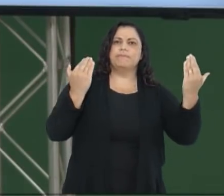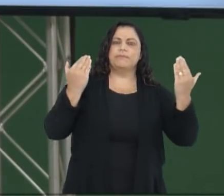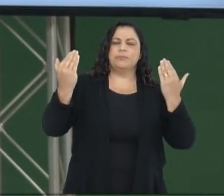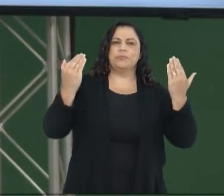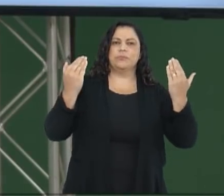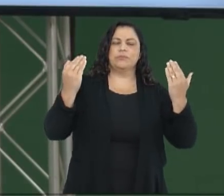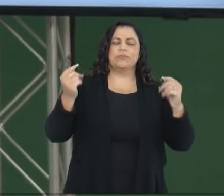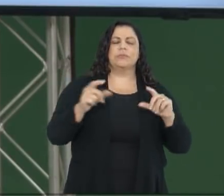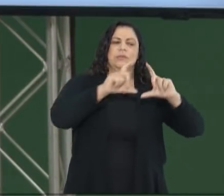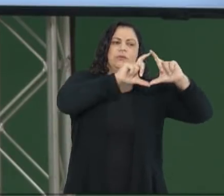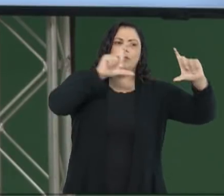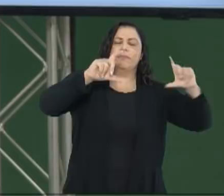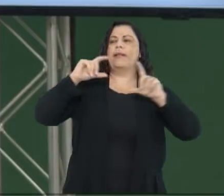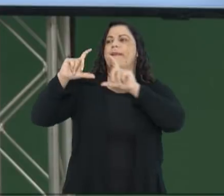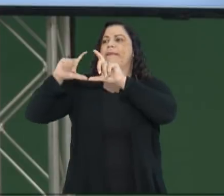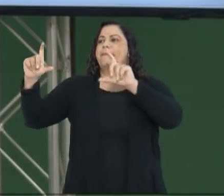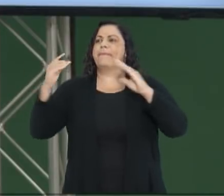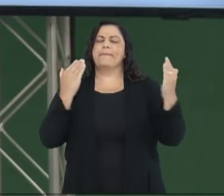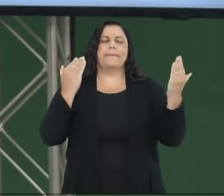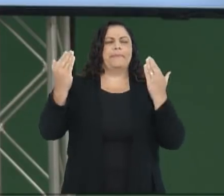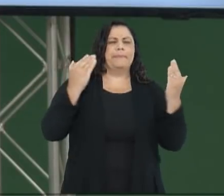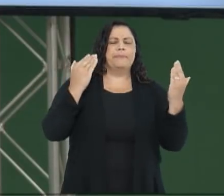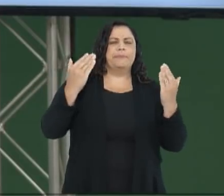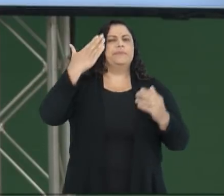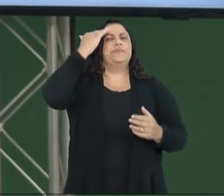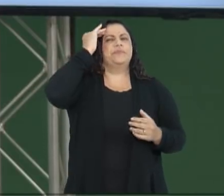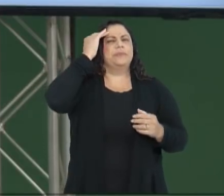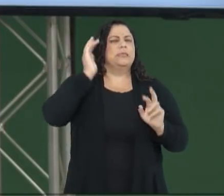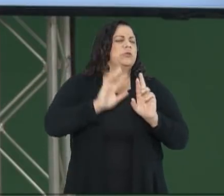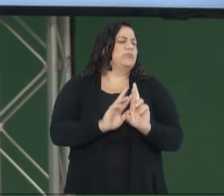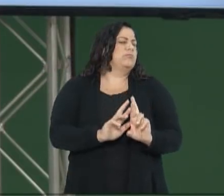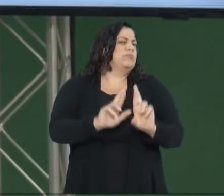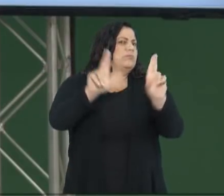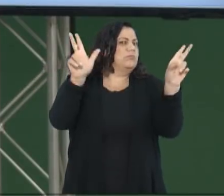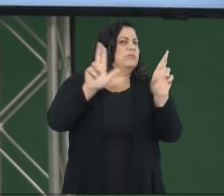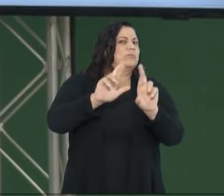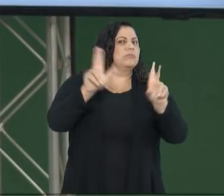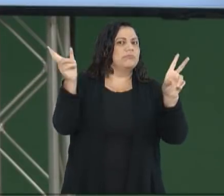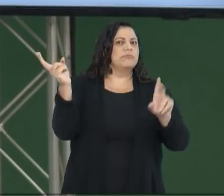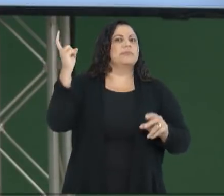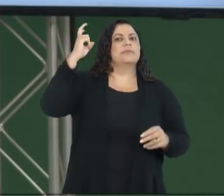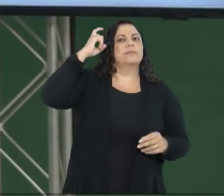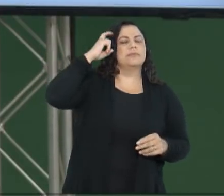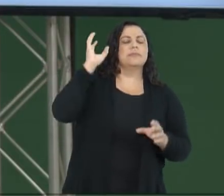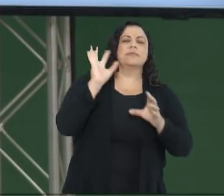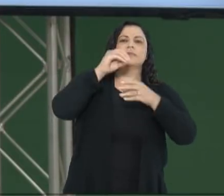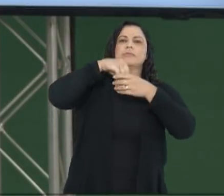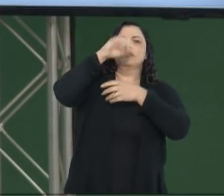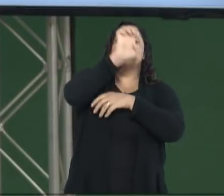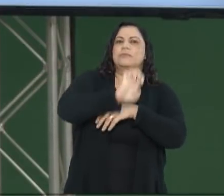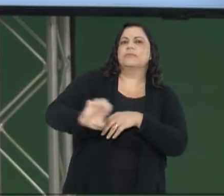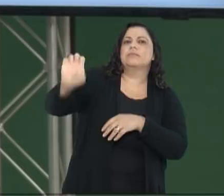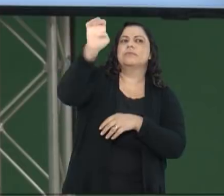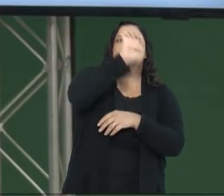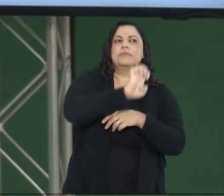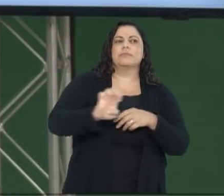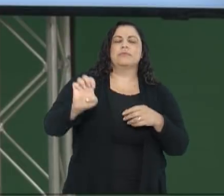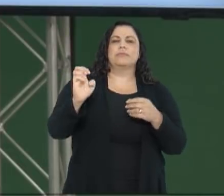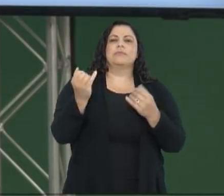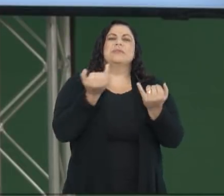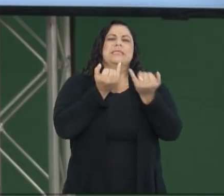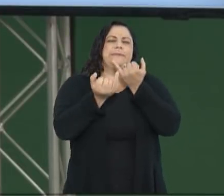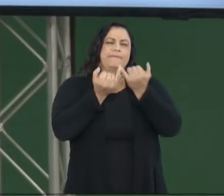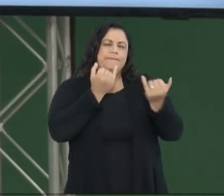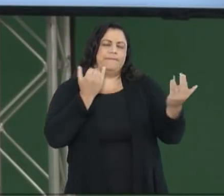os países e isso ajuda a entender um pouquinho essa diversidade cultural da Europa, né? Anotando ali as semelhanças